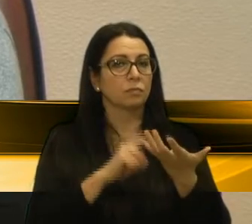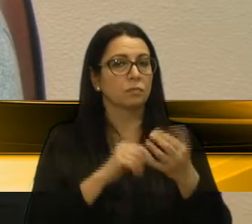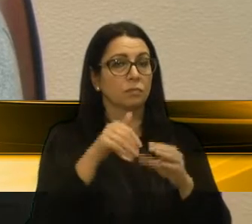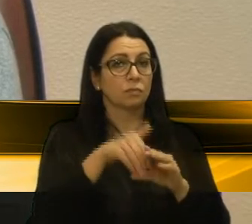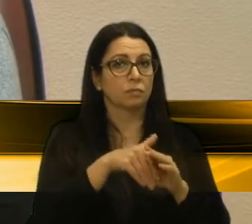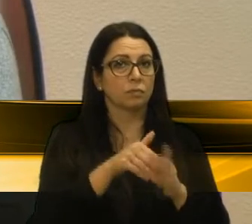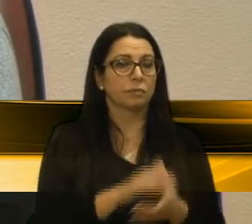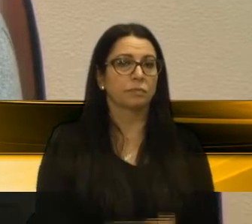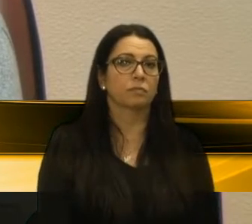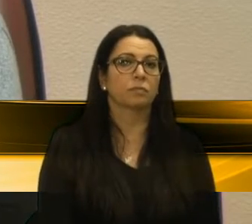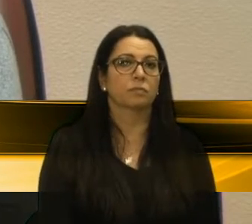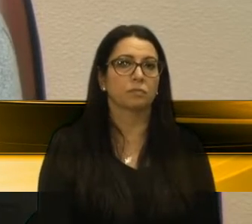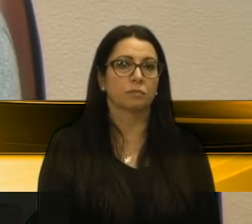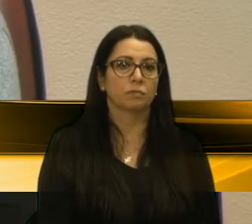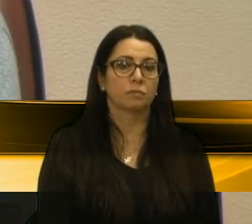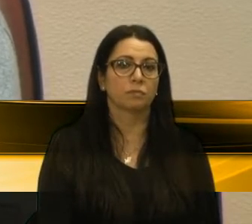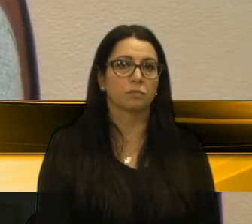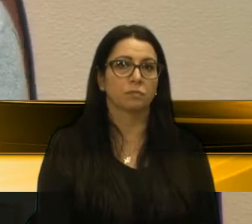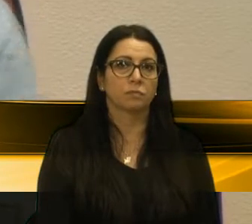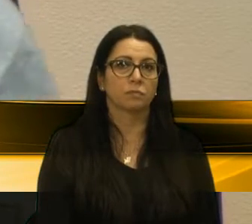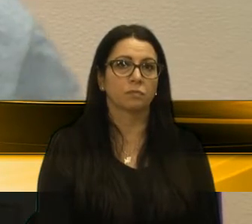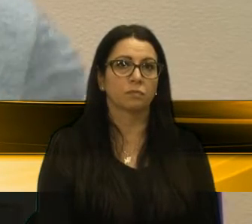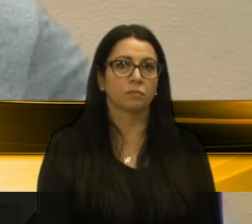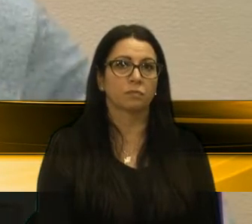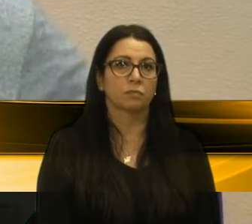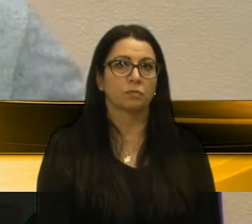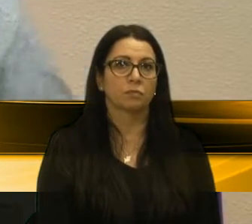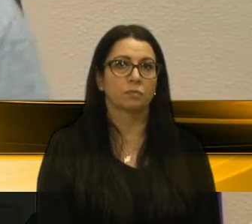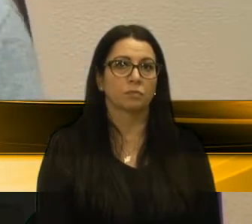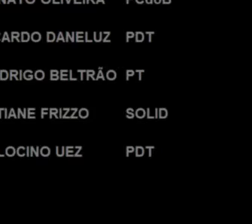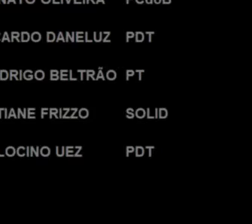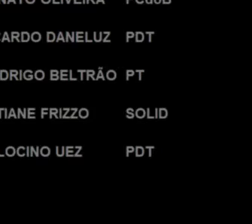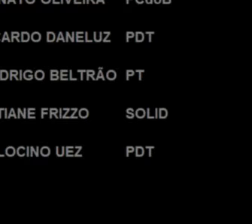aos vereadores que registrem seus votos.